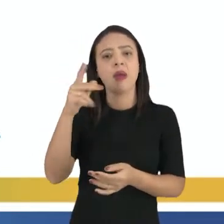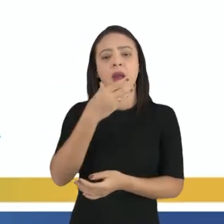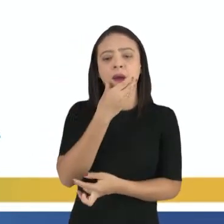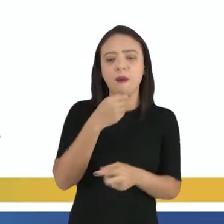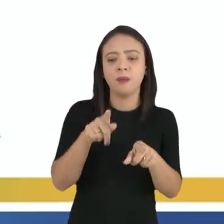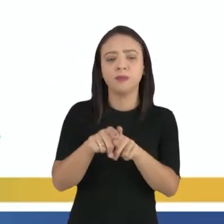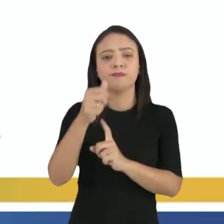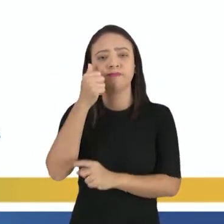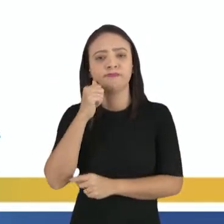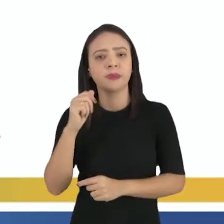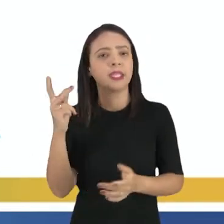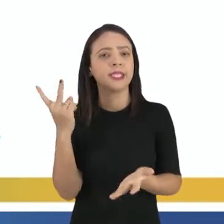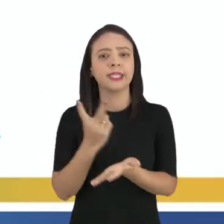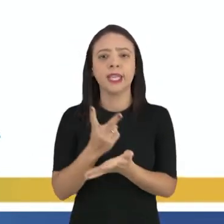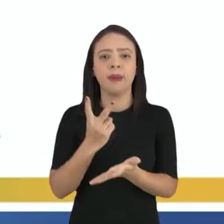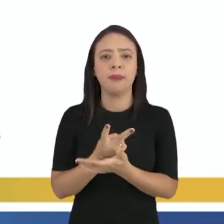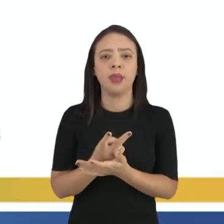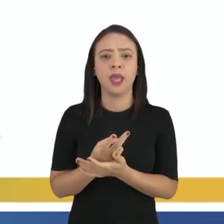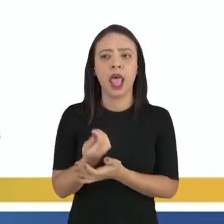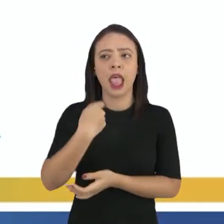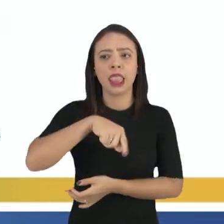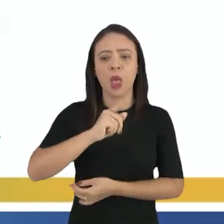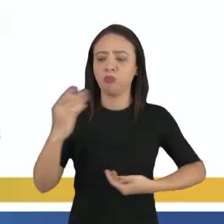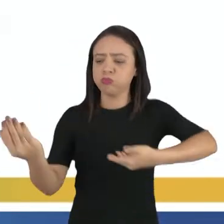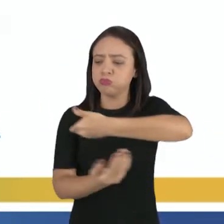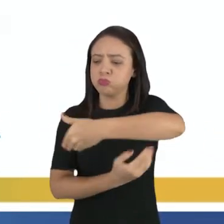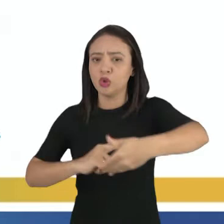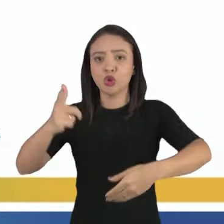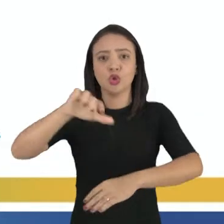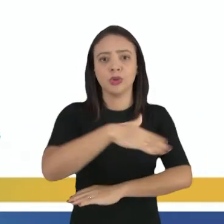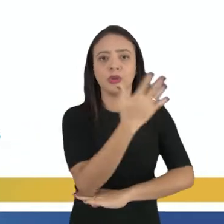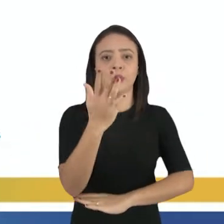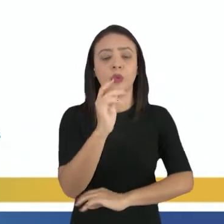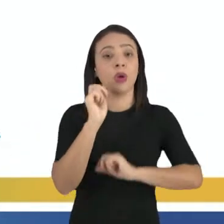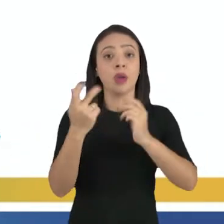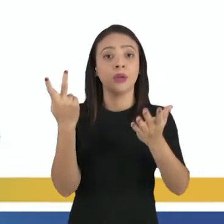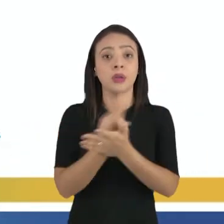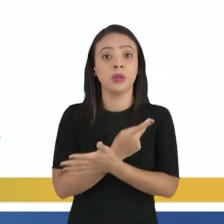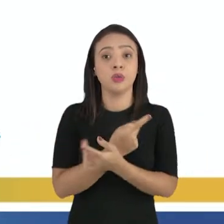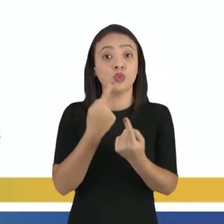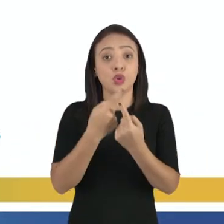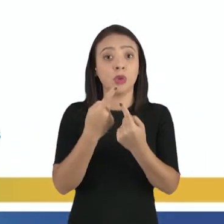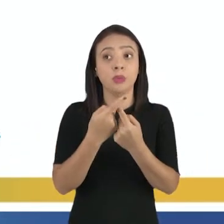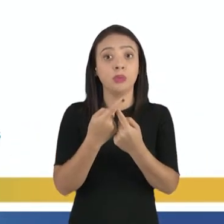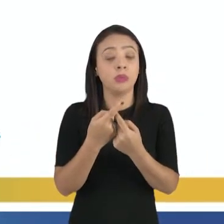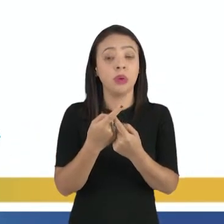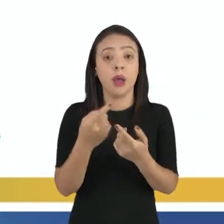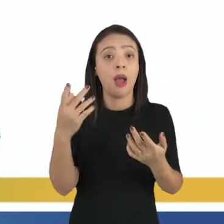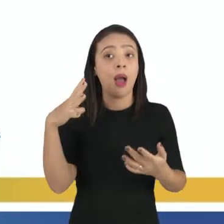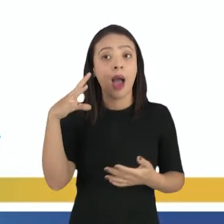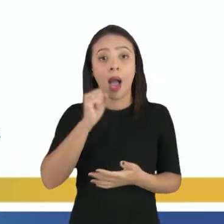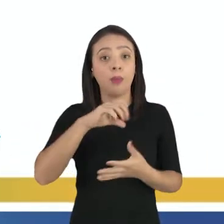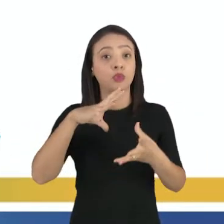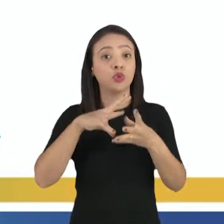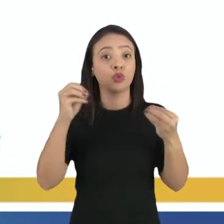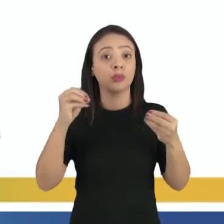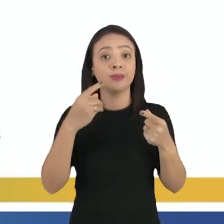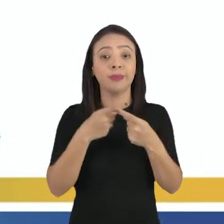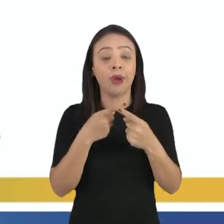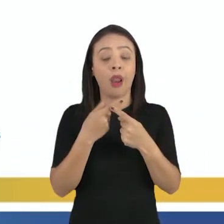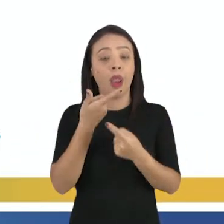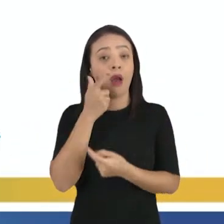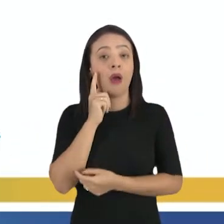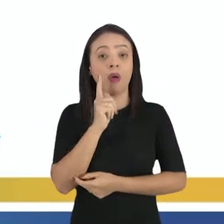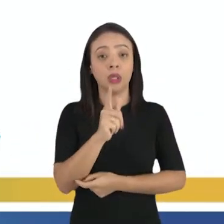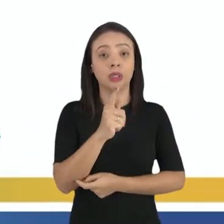masculino e feminino e ela não tem interação com outras plantas. Logo, logo a espécie dela vai ser extinta, né? Porque ela não vai